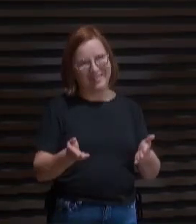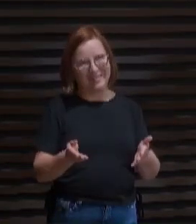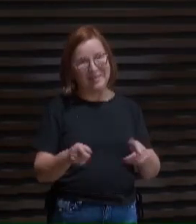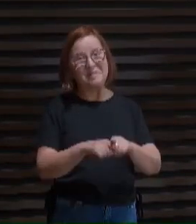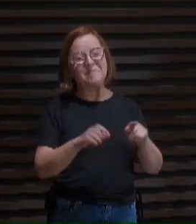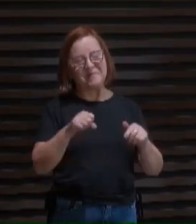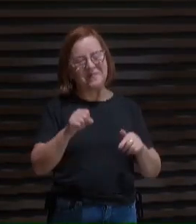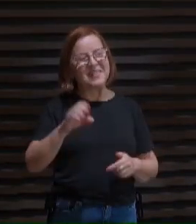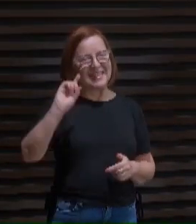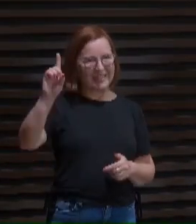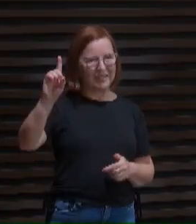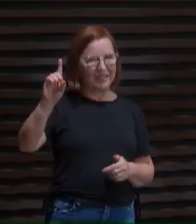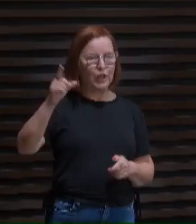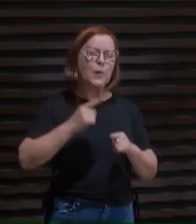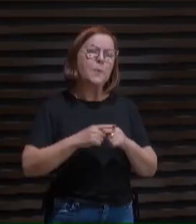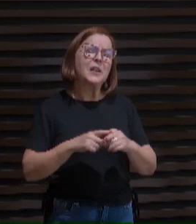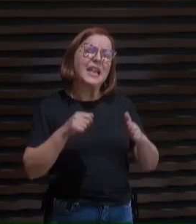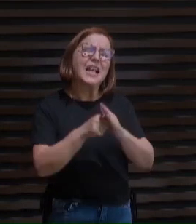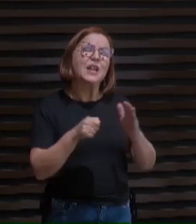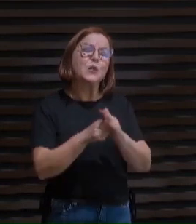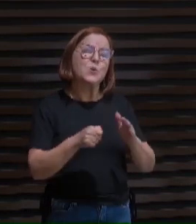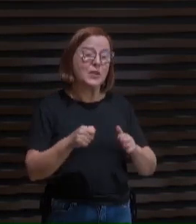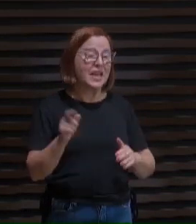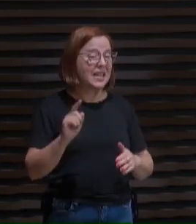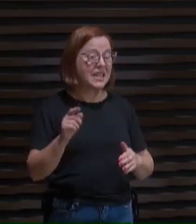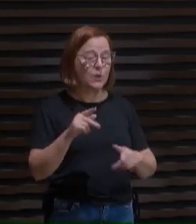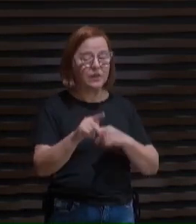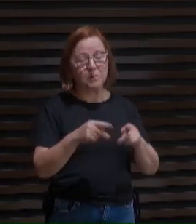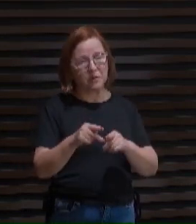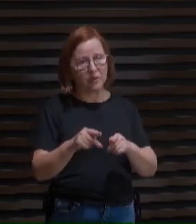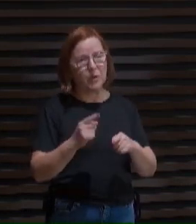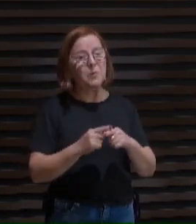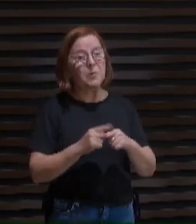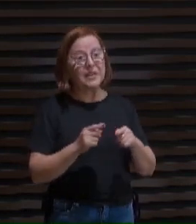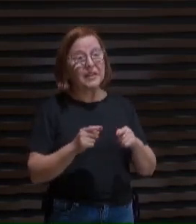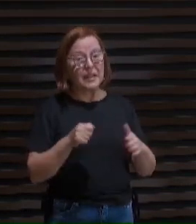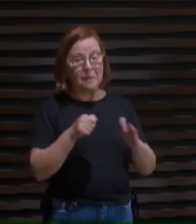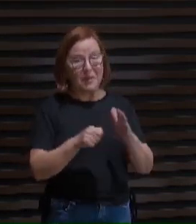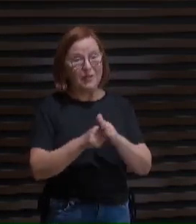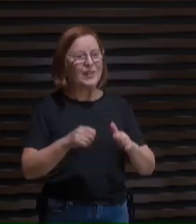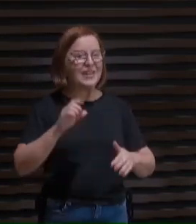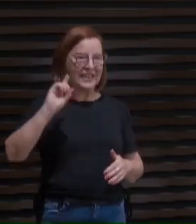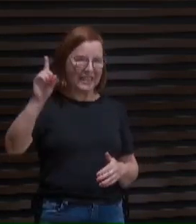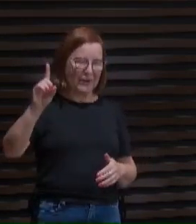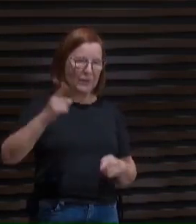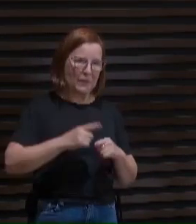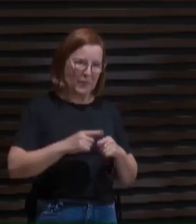Deus. Por que a peleja não é deles? Por que a peleja é de Deus? Porque eles